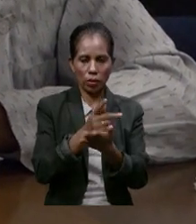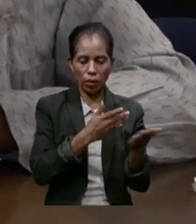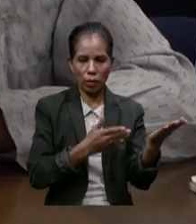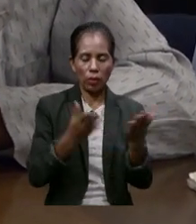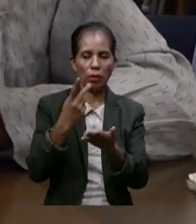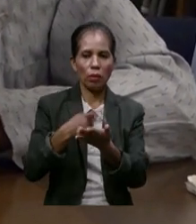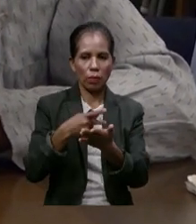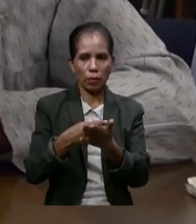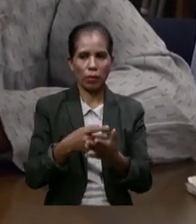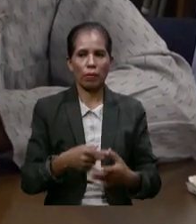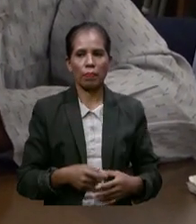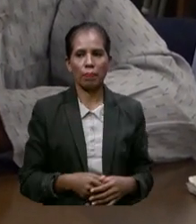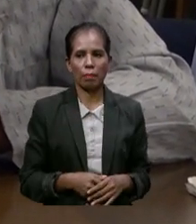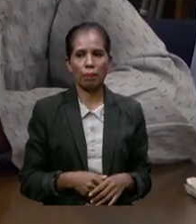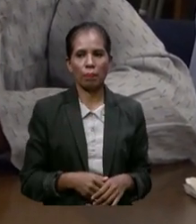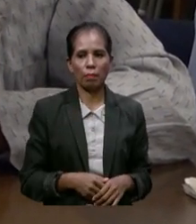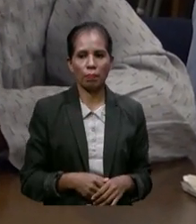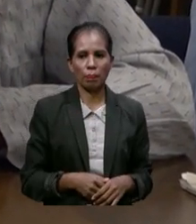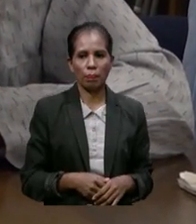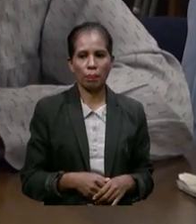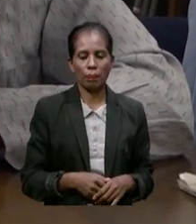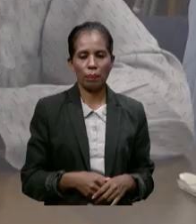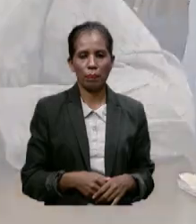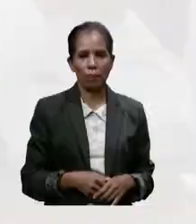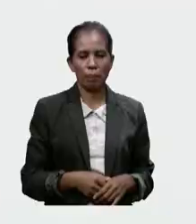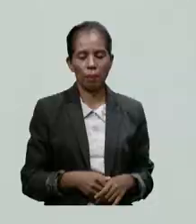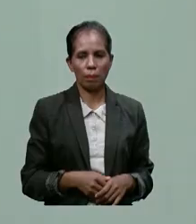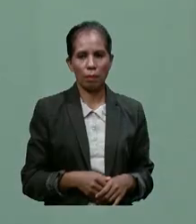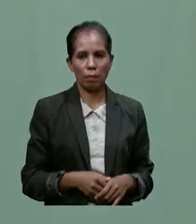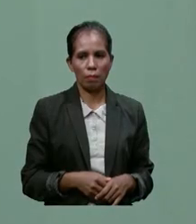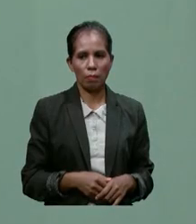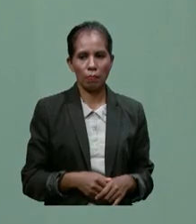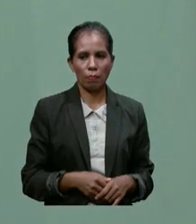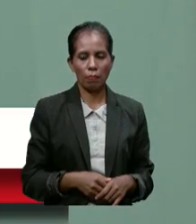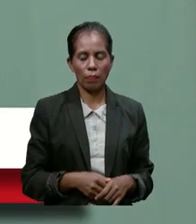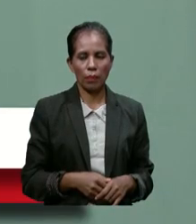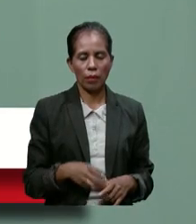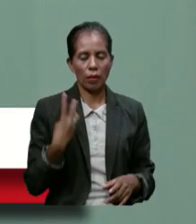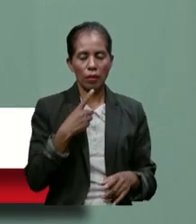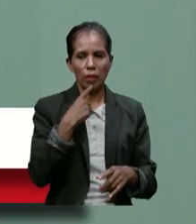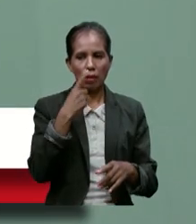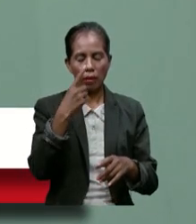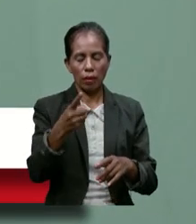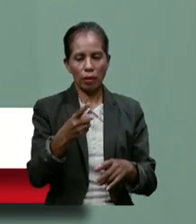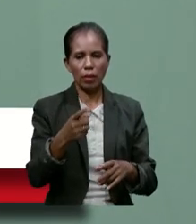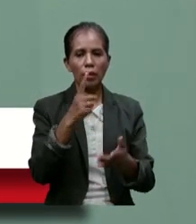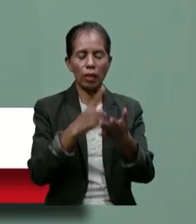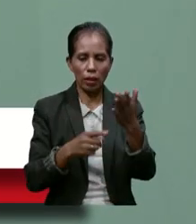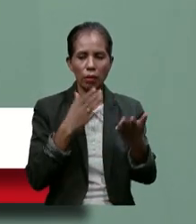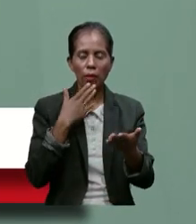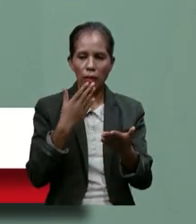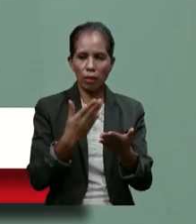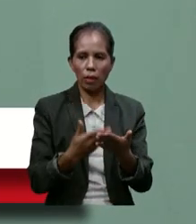proposta. I couldn't say how good in